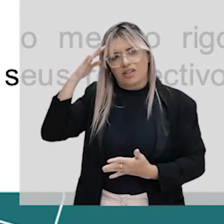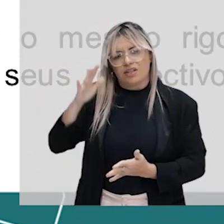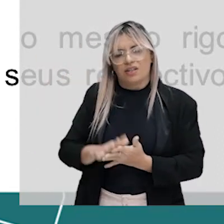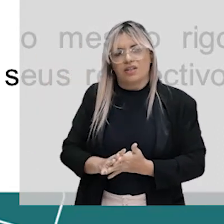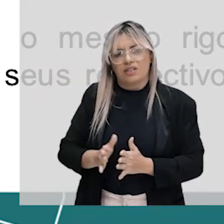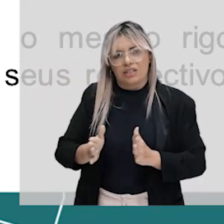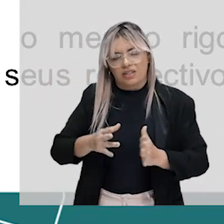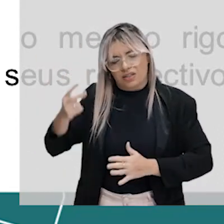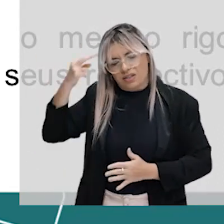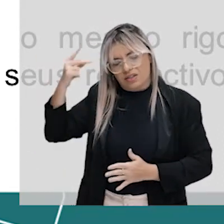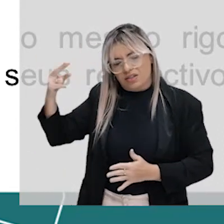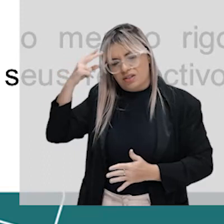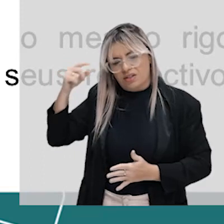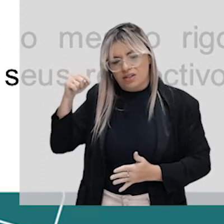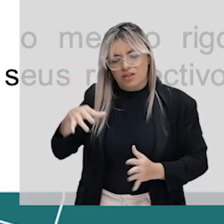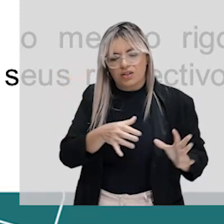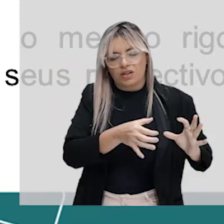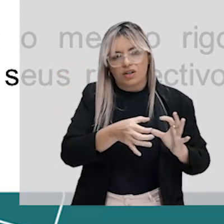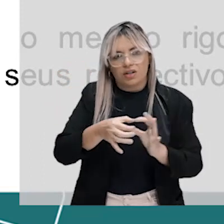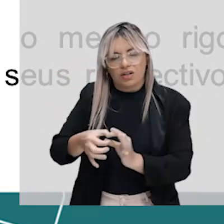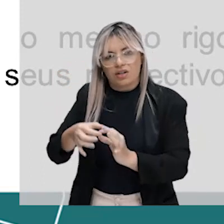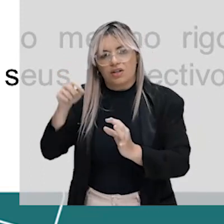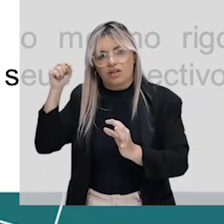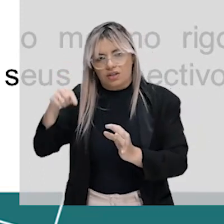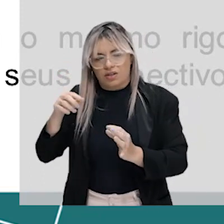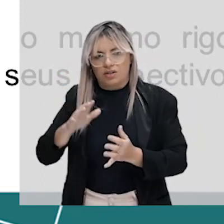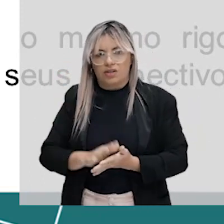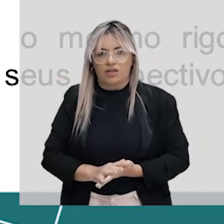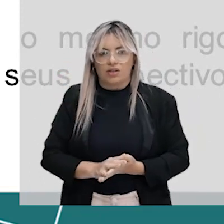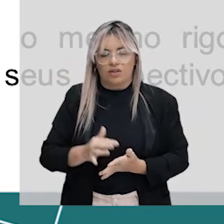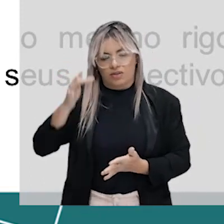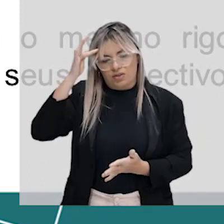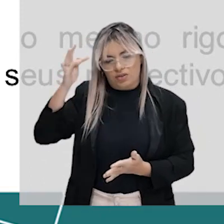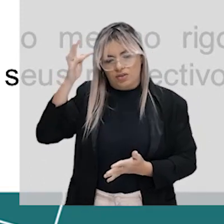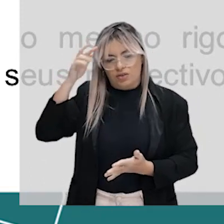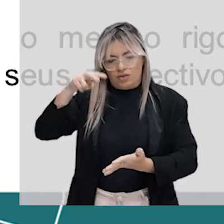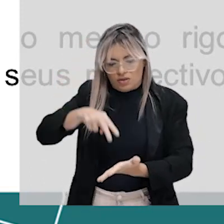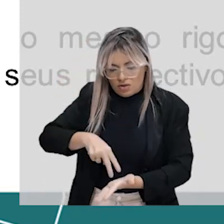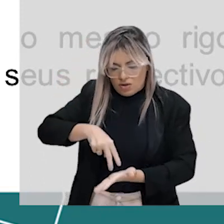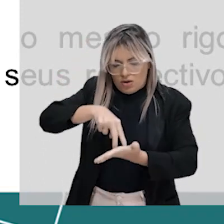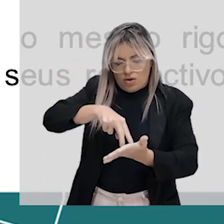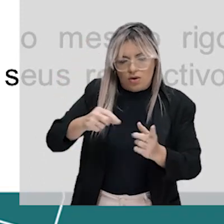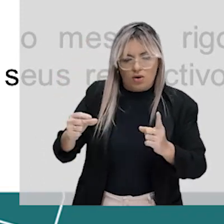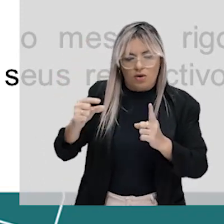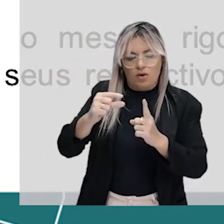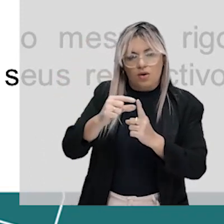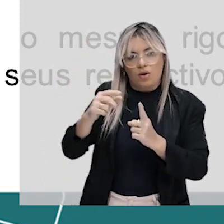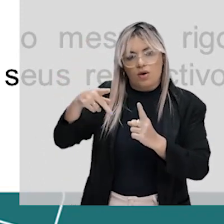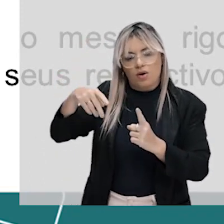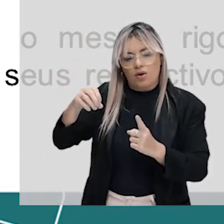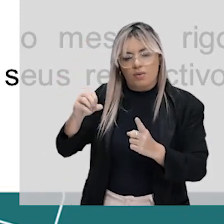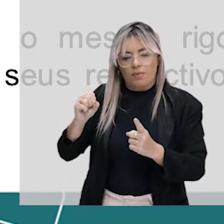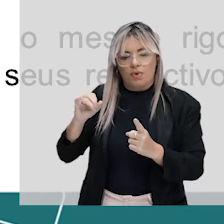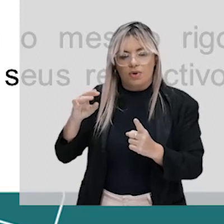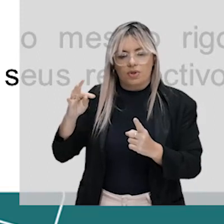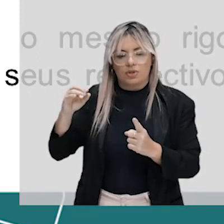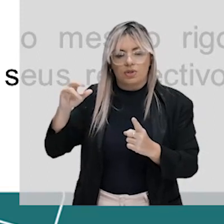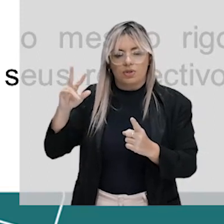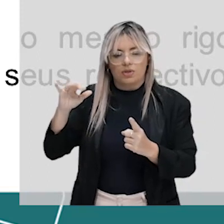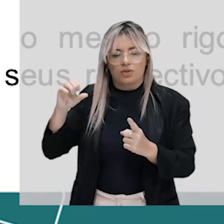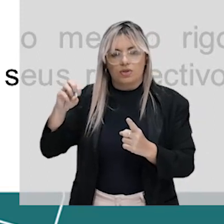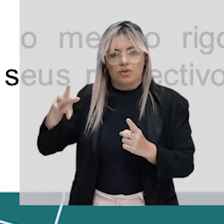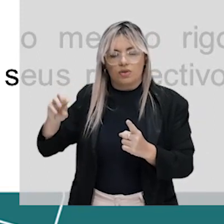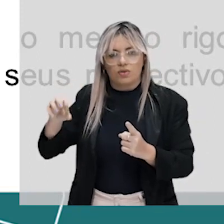na filosofia chamada de positivismo. Anota esse nome aí, viu? Positivismo. O positivismo é a corrente filosófica